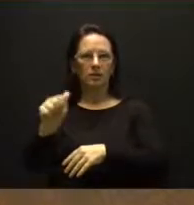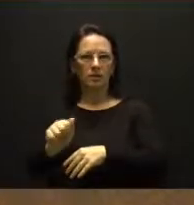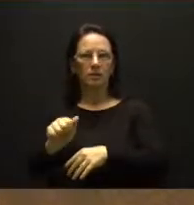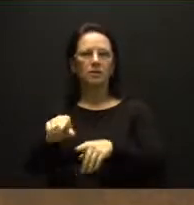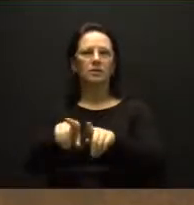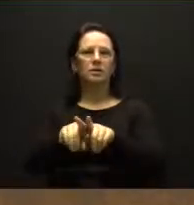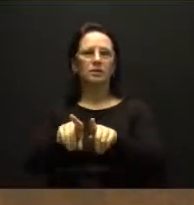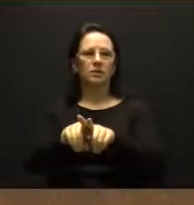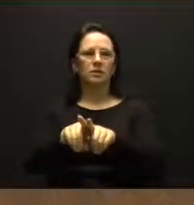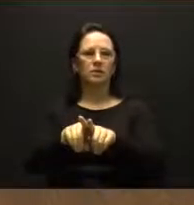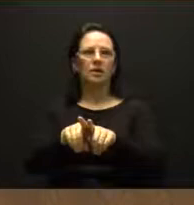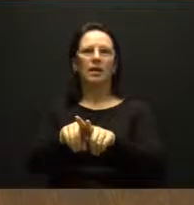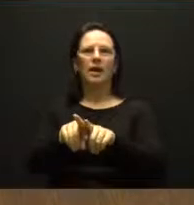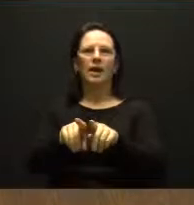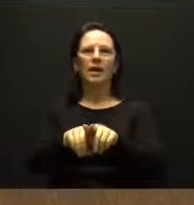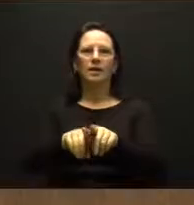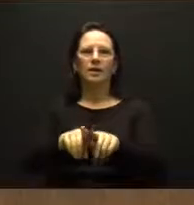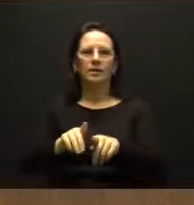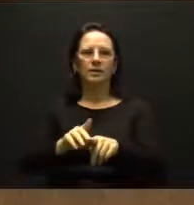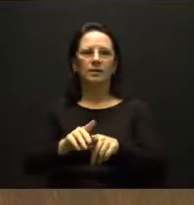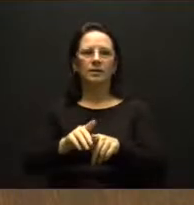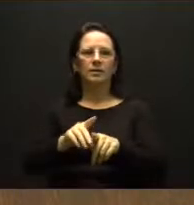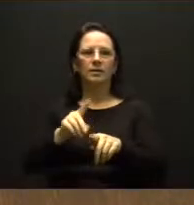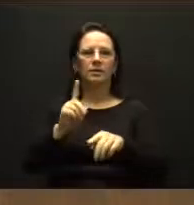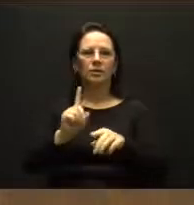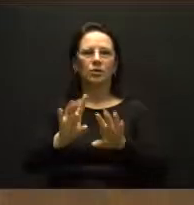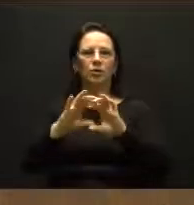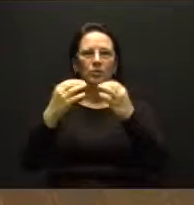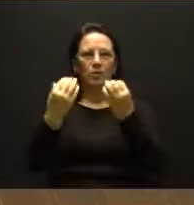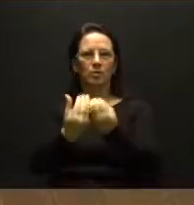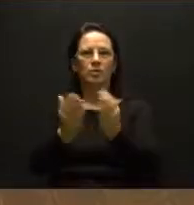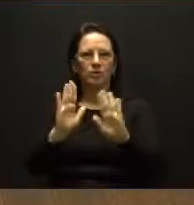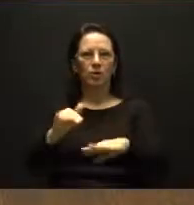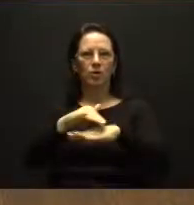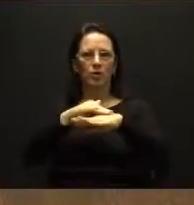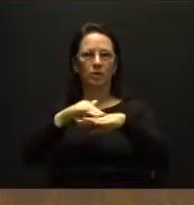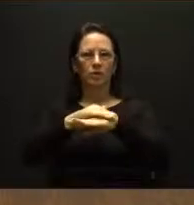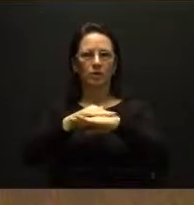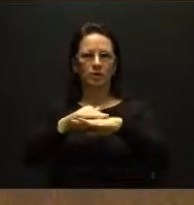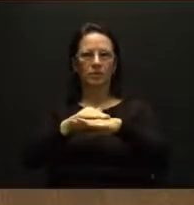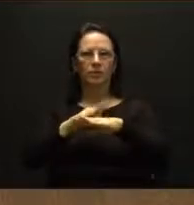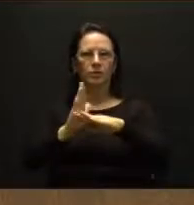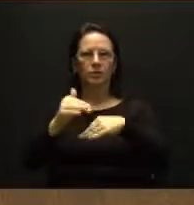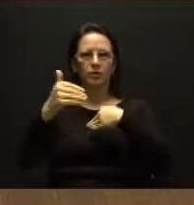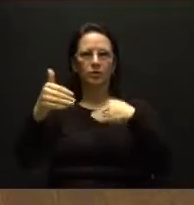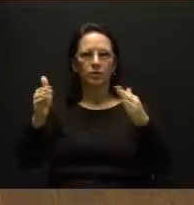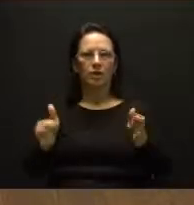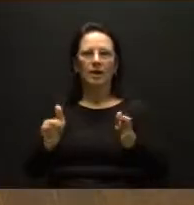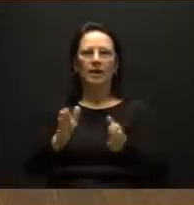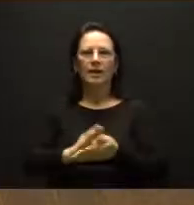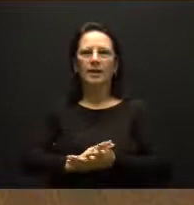do secretário de educação uma comissão conforme conversamos no meu gabinete